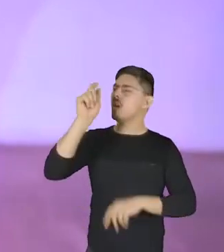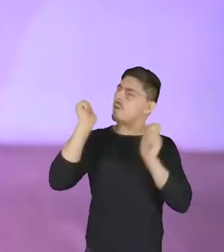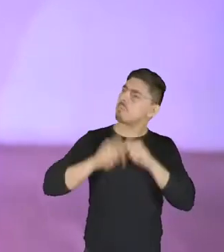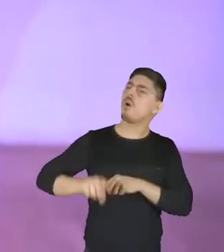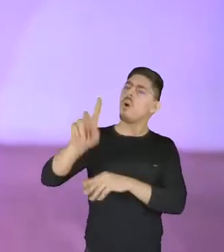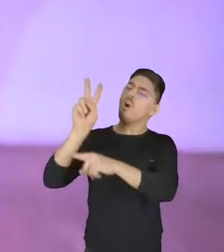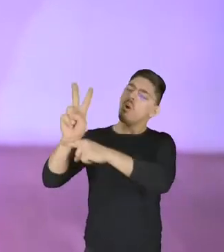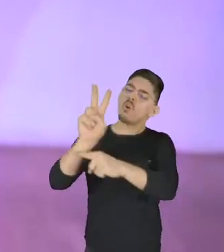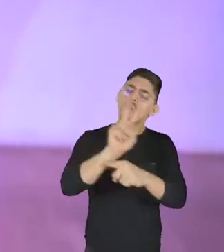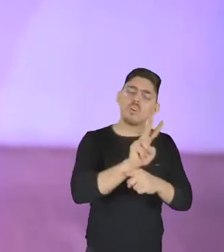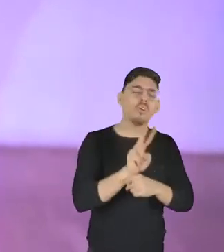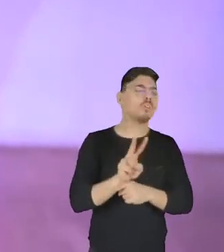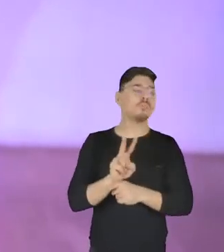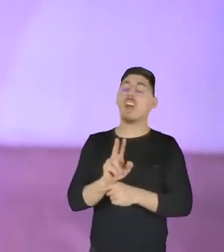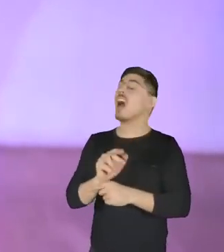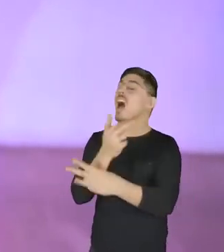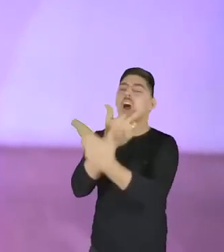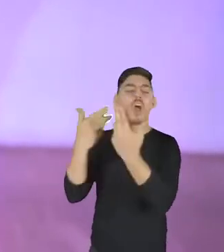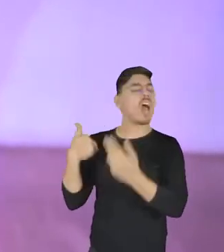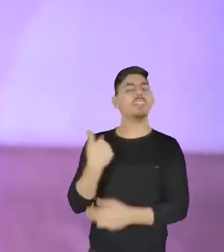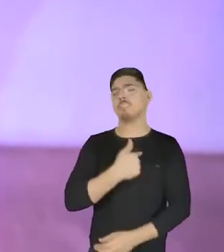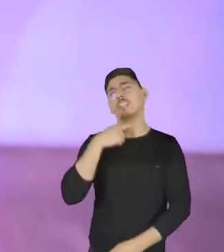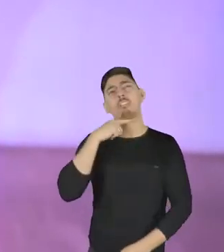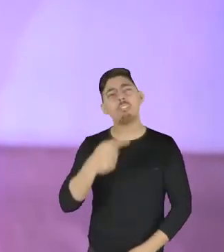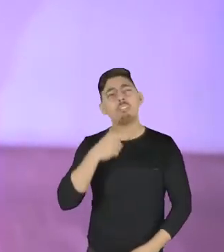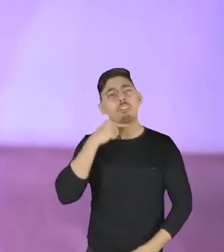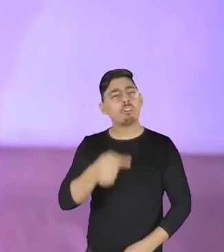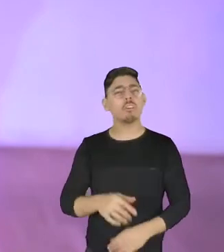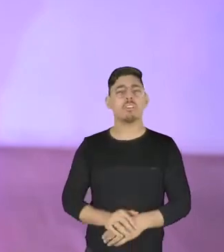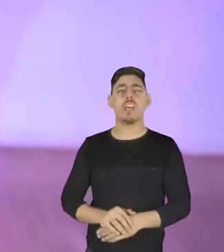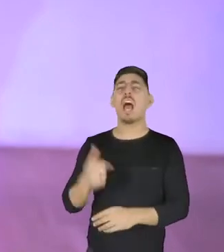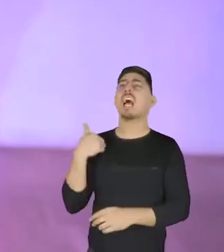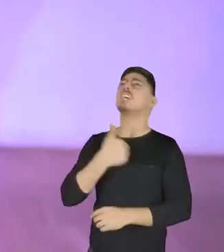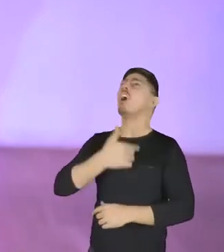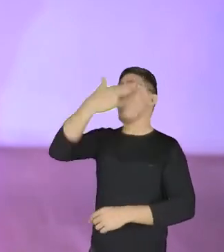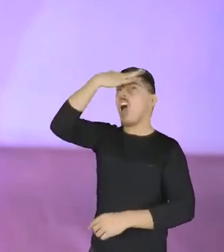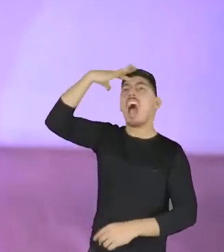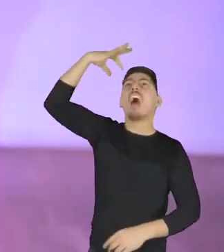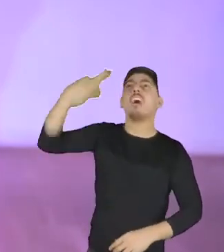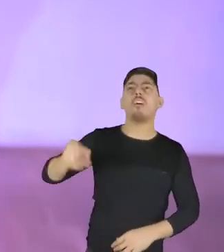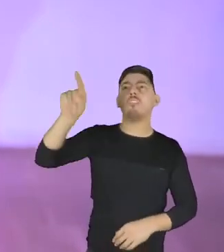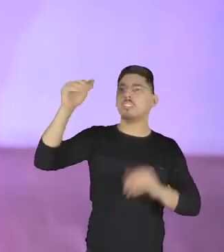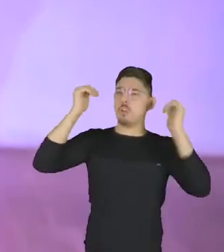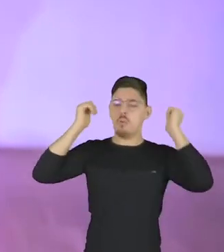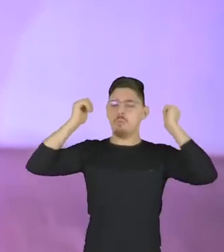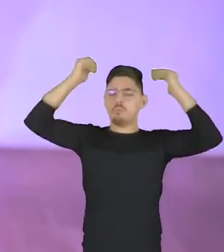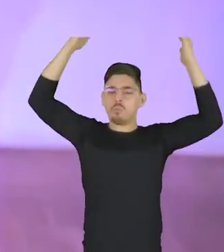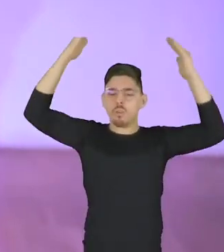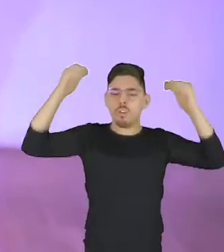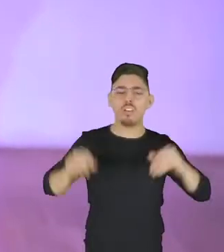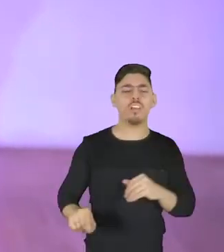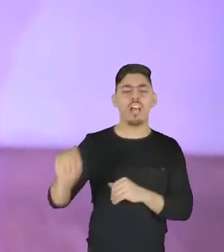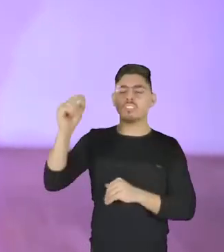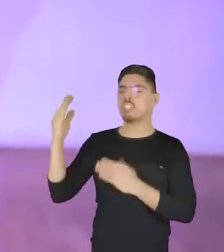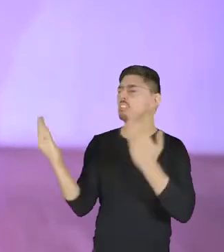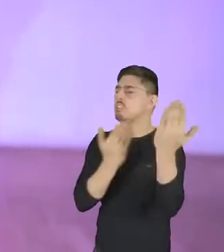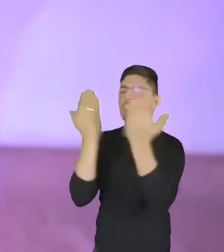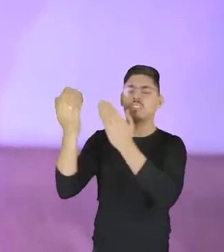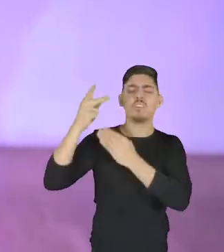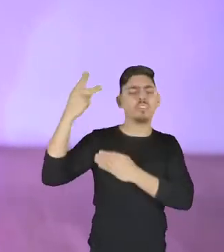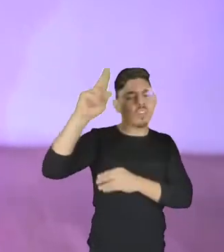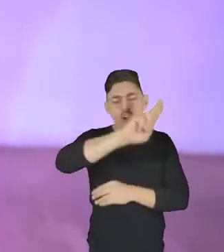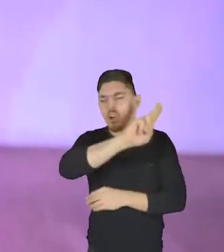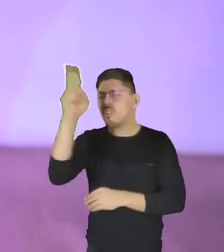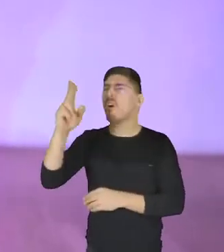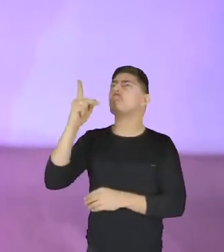tudo aquilo que nós não conseguimos cuidar, Senhor. Nós reconhecemos a Tua soberania, exaltamos o Teu santo nome, Senhor. Que o